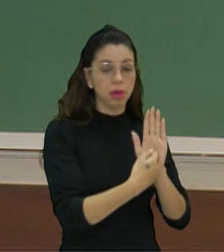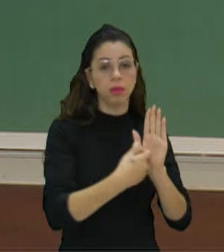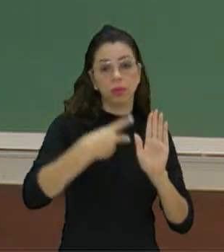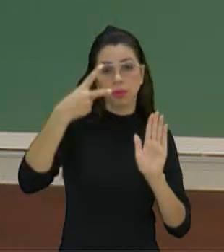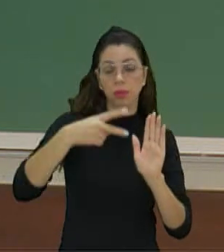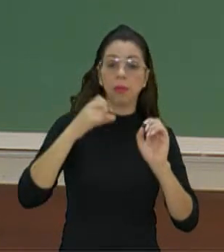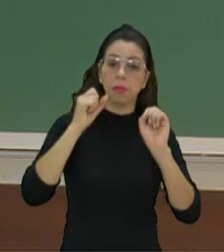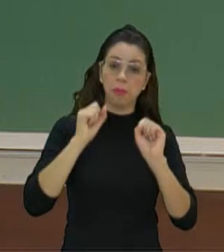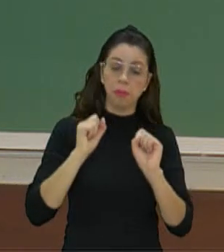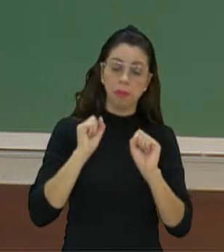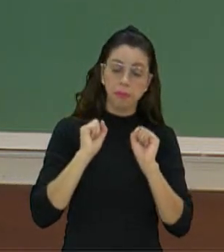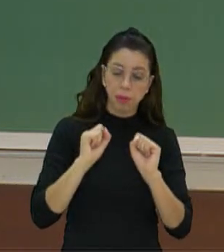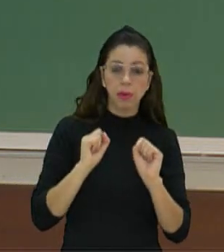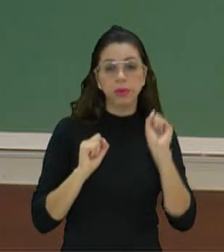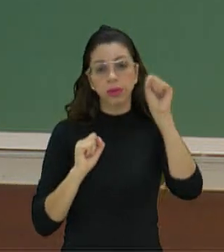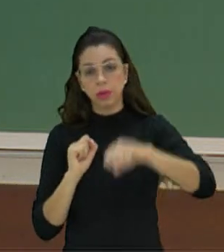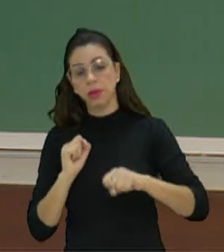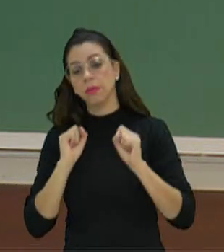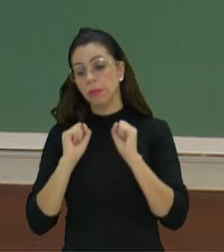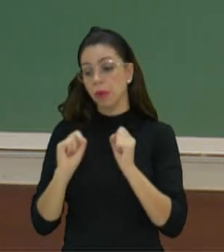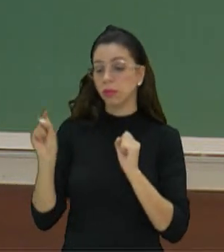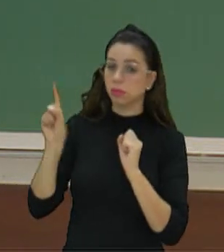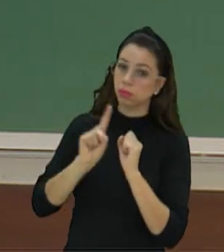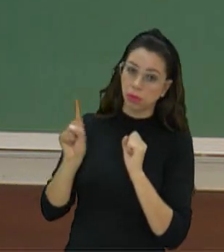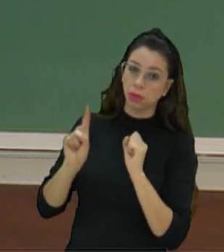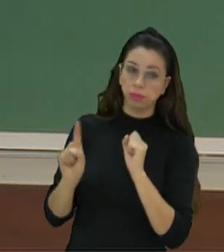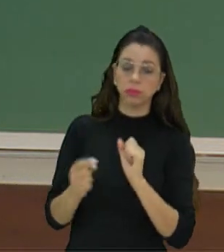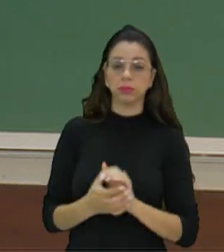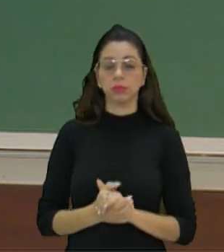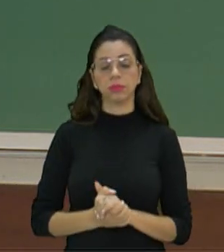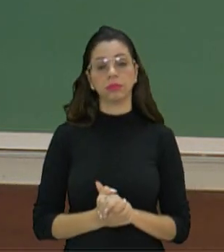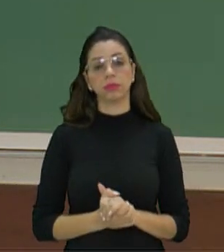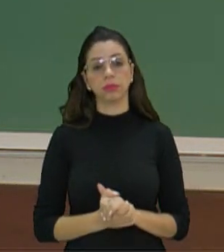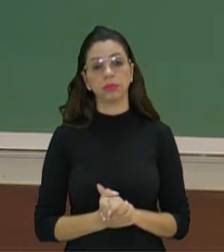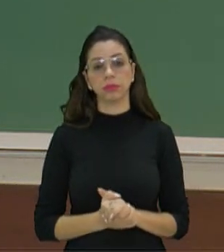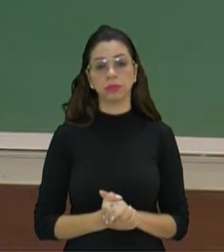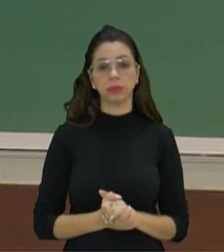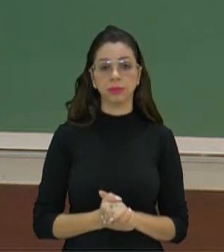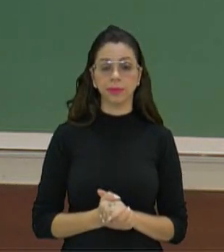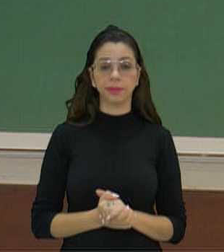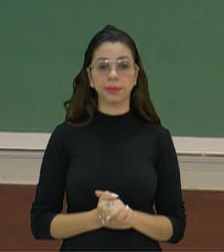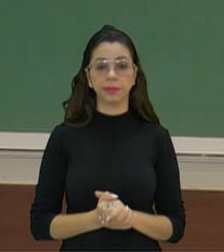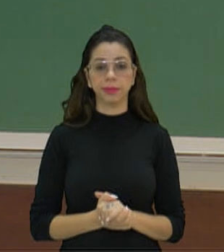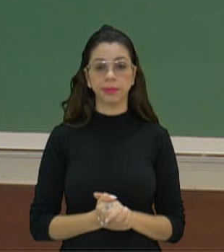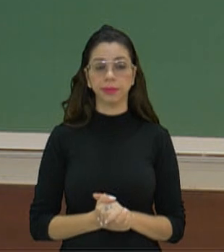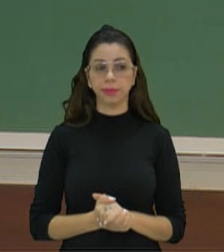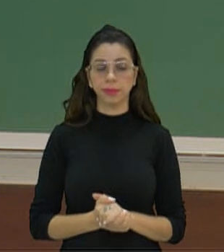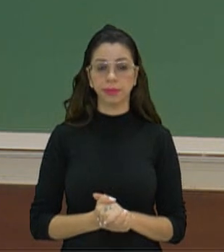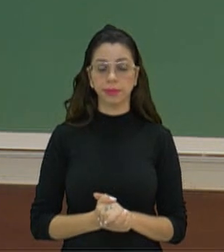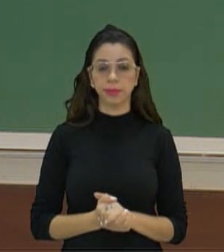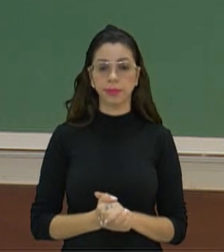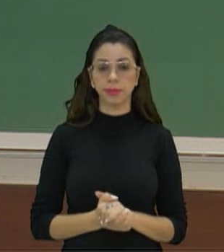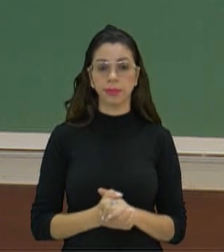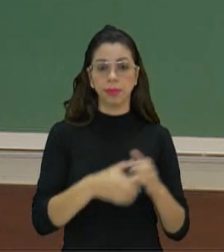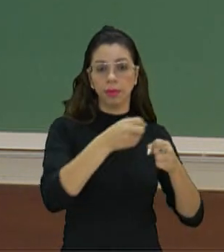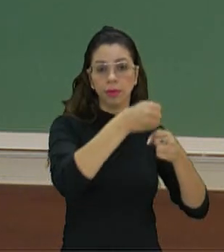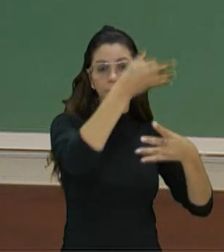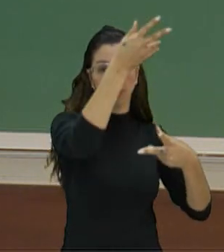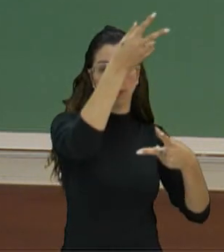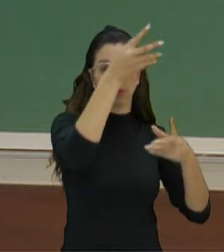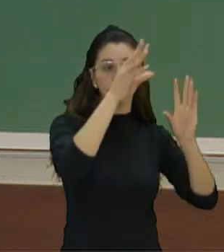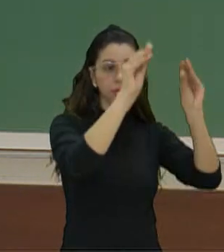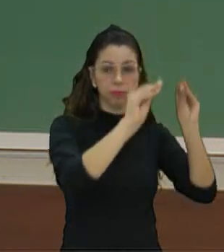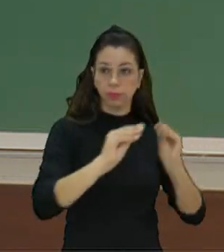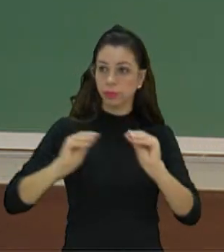pode ser que não. Beleza? Ok, vamos seguir. Tenho aqui mais o outro pedaço do texto e a número 3 e a